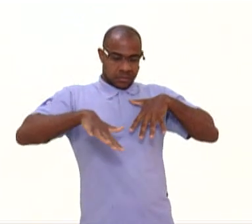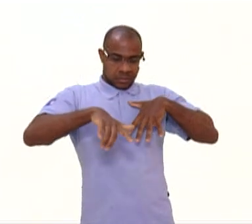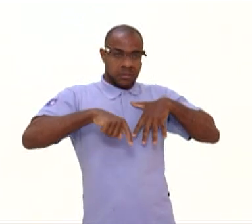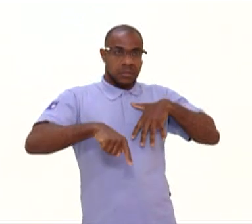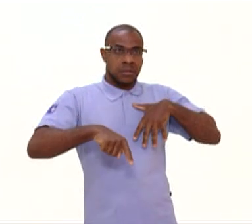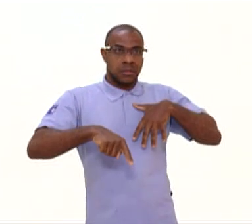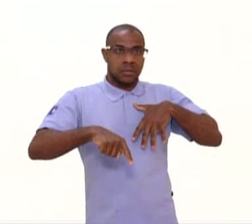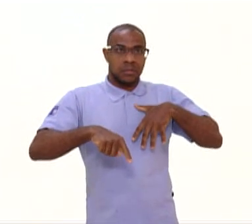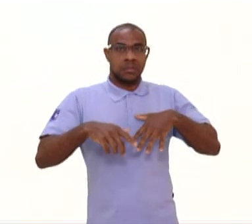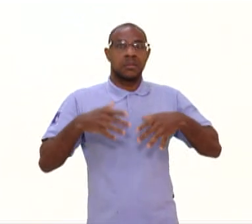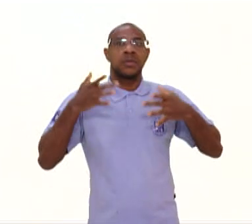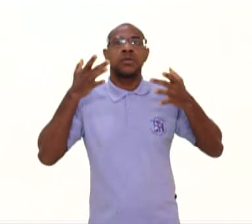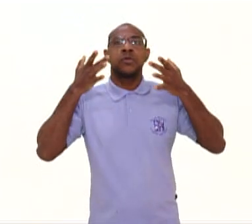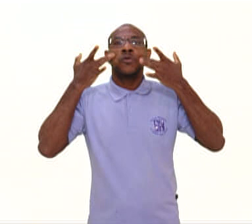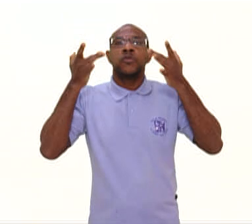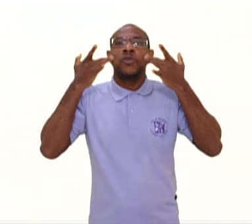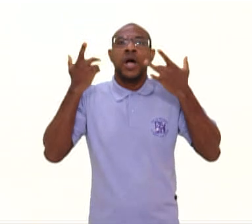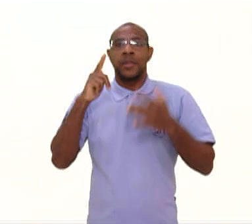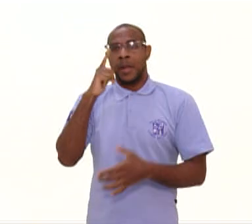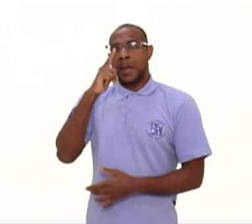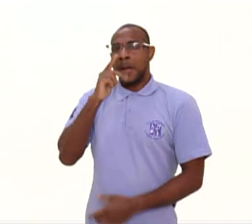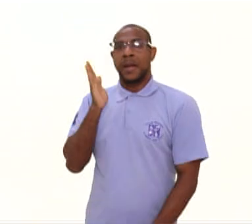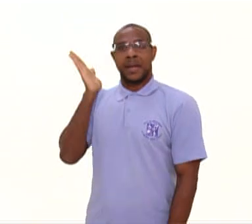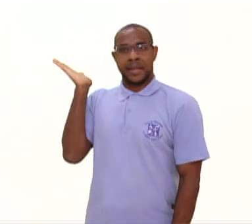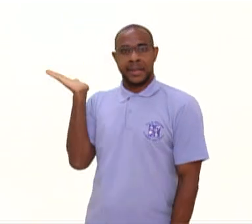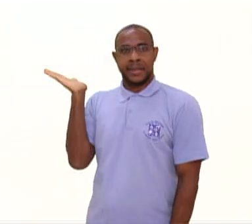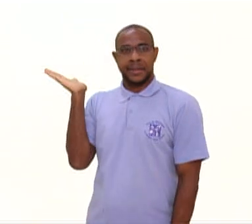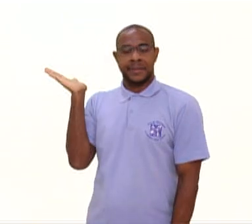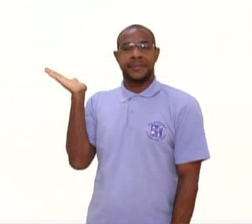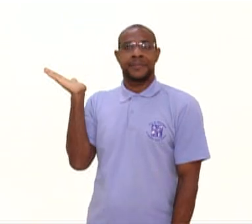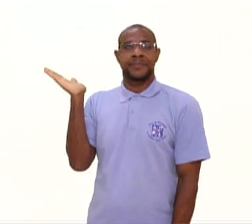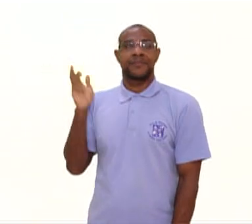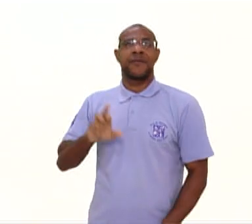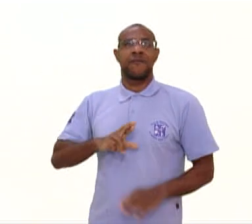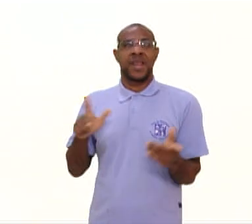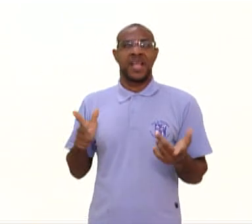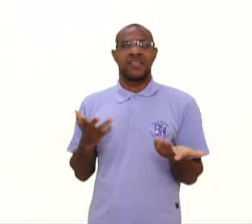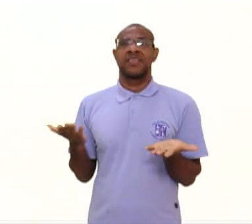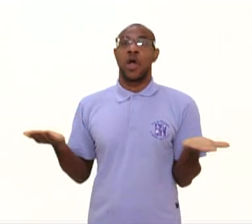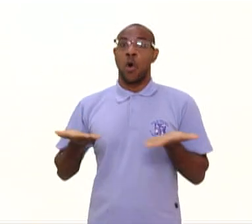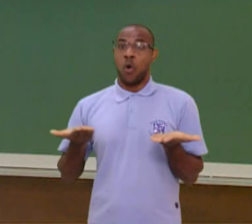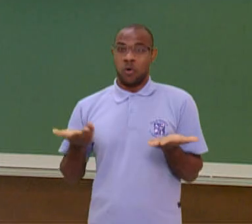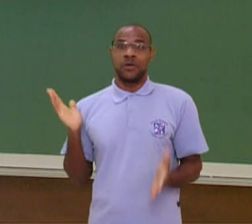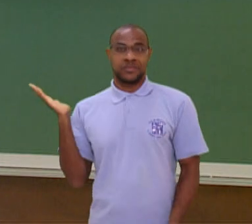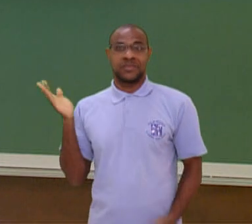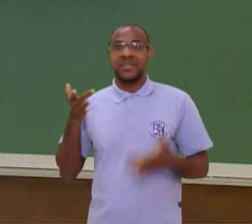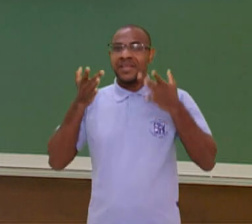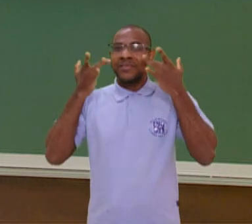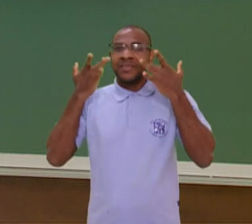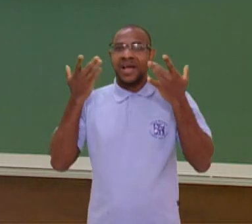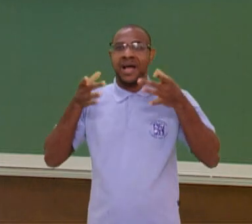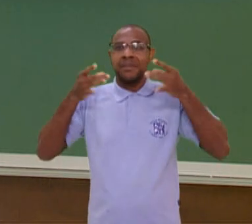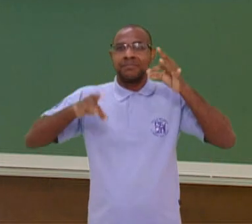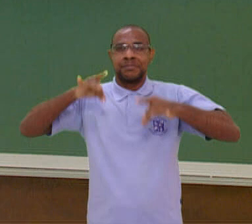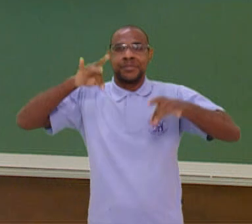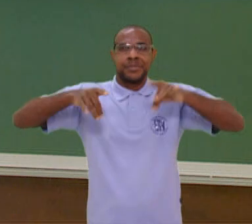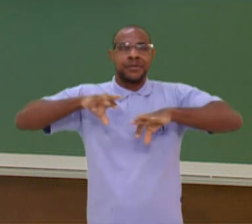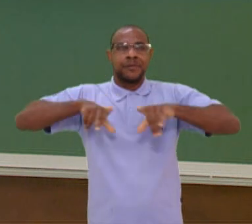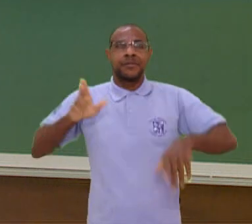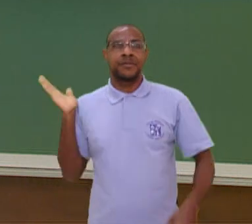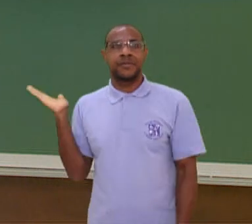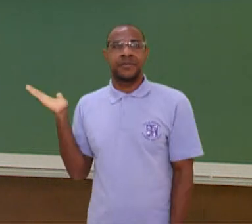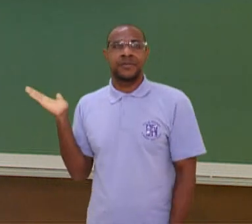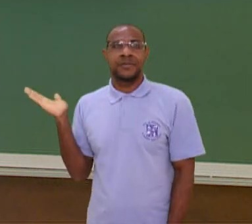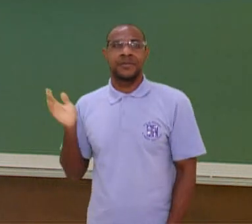aqui a ideia do teatro grego, é diferente do teatro que temos atualmente. Então, assim, o que eles trabalhavam lá, assim, a